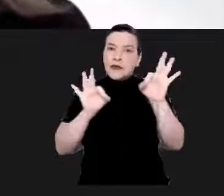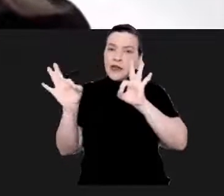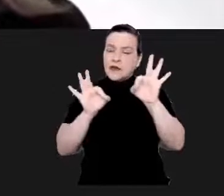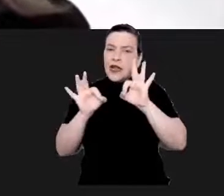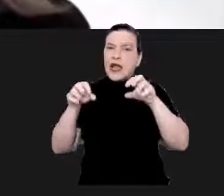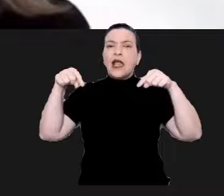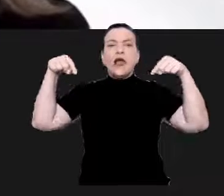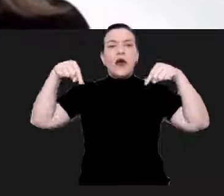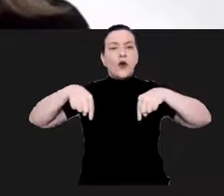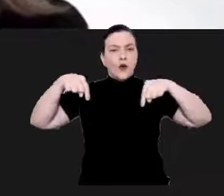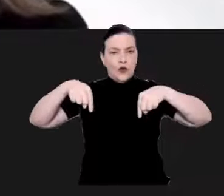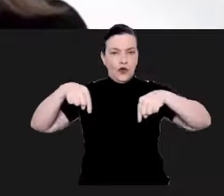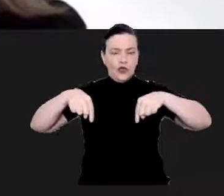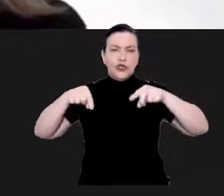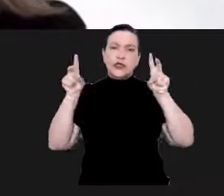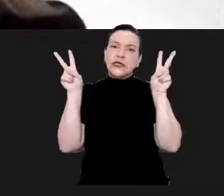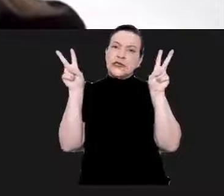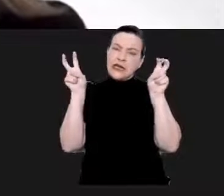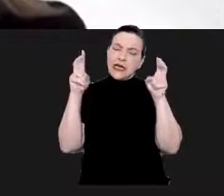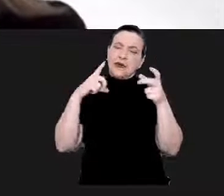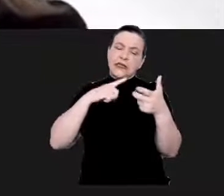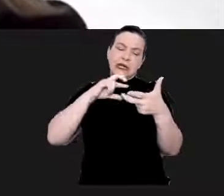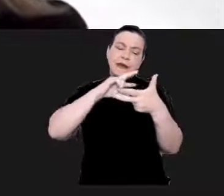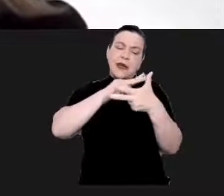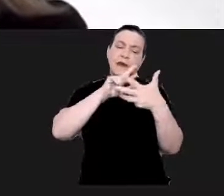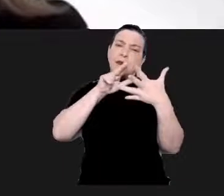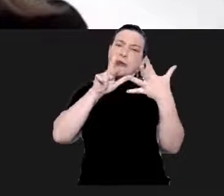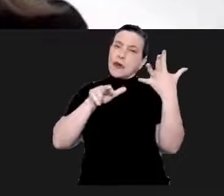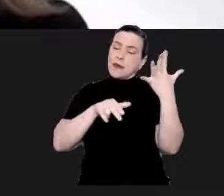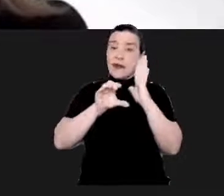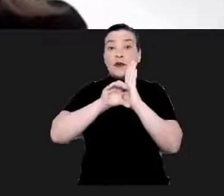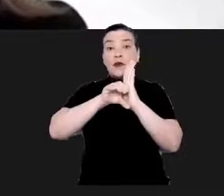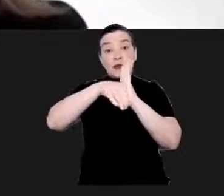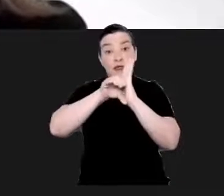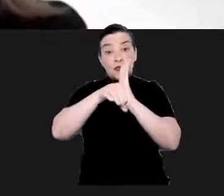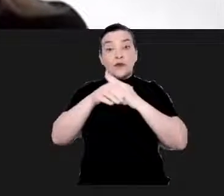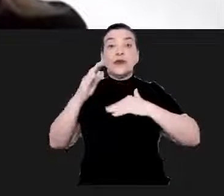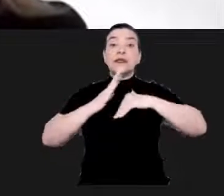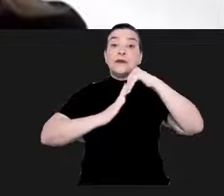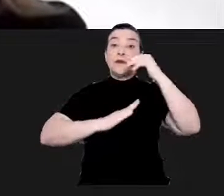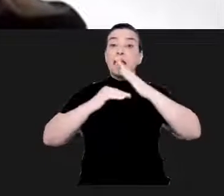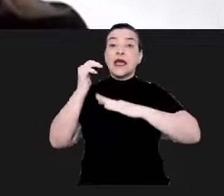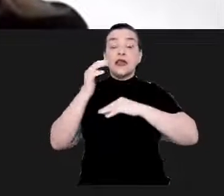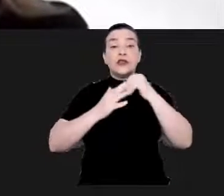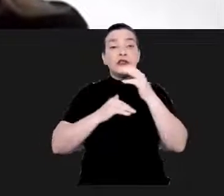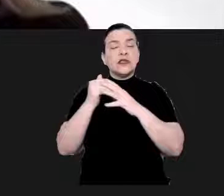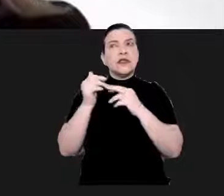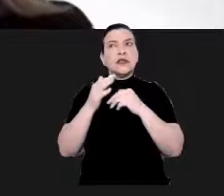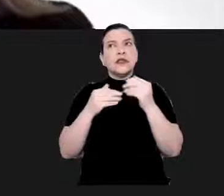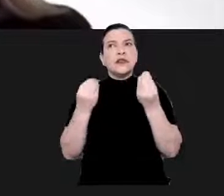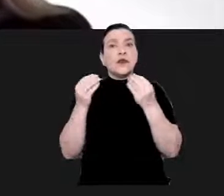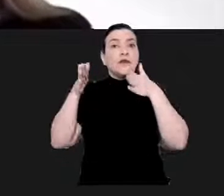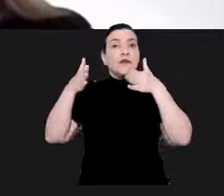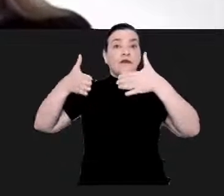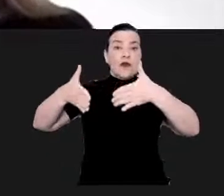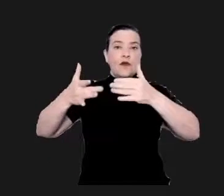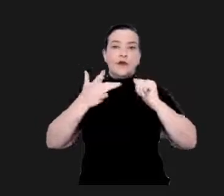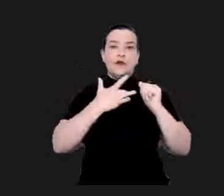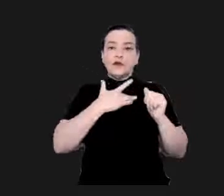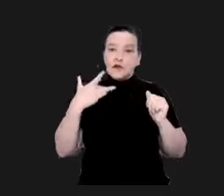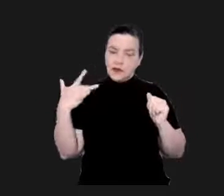médica, abordaremos diversos aspectos conceituais e práticos sobre a agenda de valor em saúde,